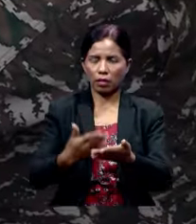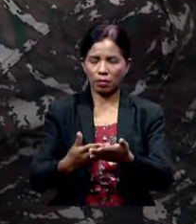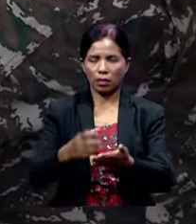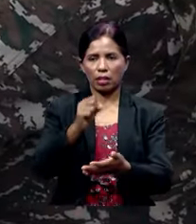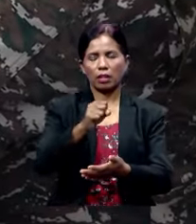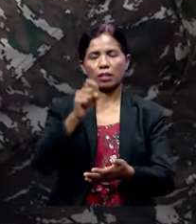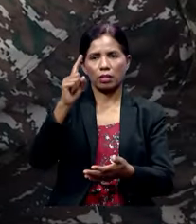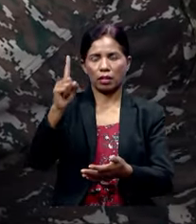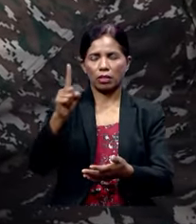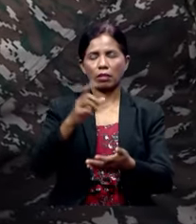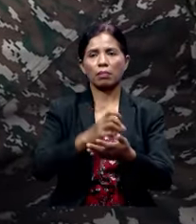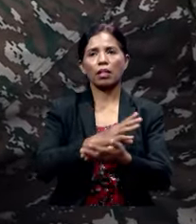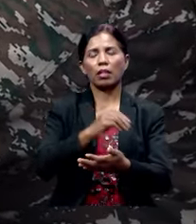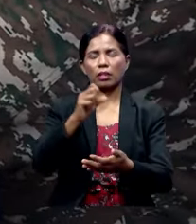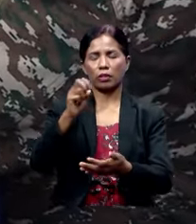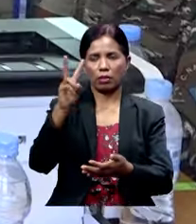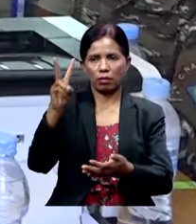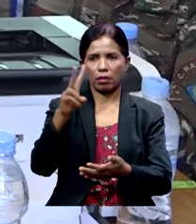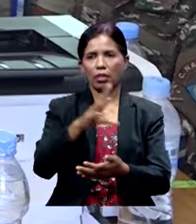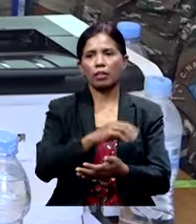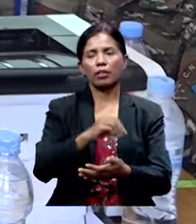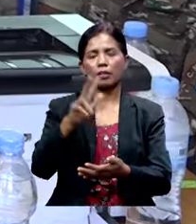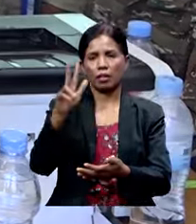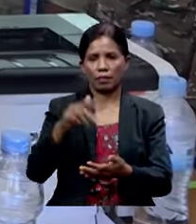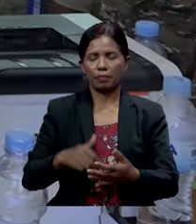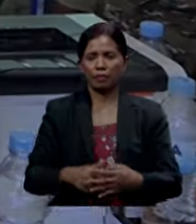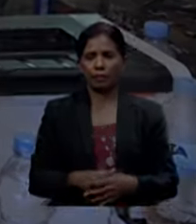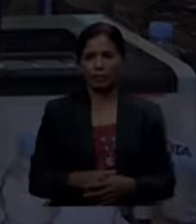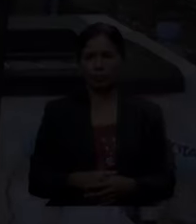relato, licenciatura no mestrado, João Carlos, Joel Sarmento, GMN.